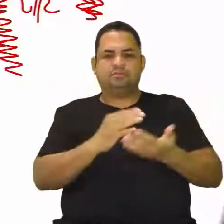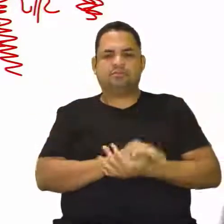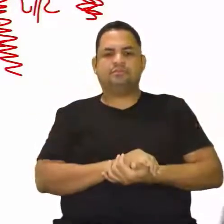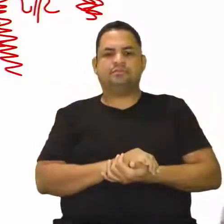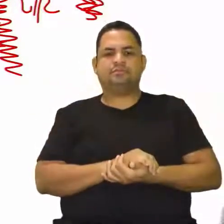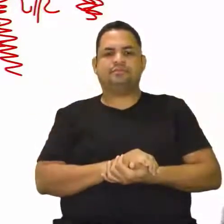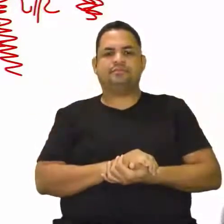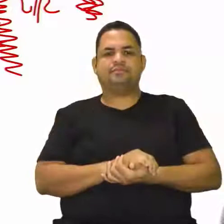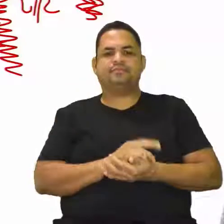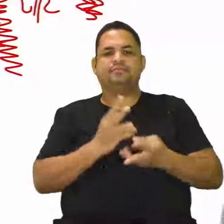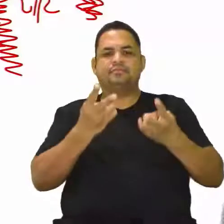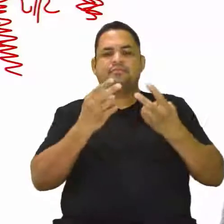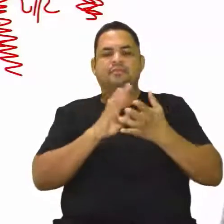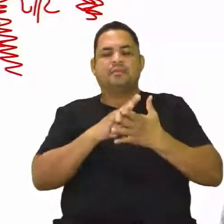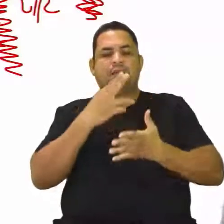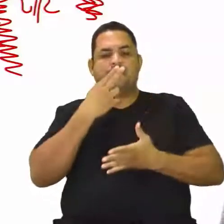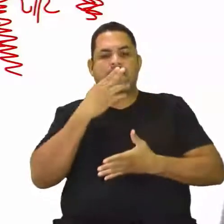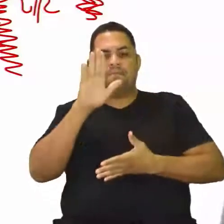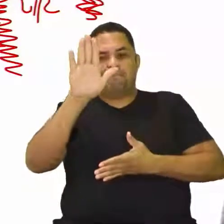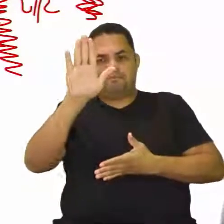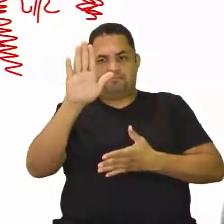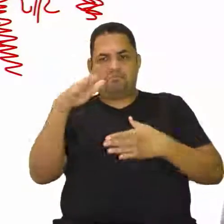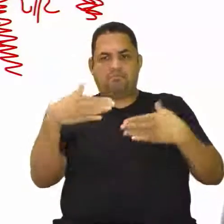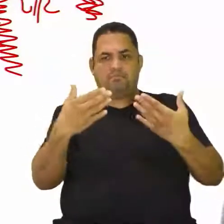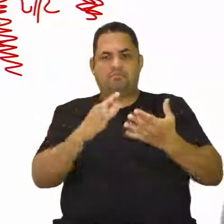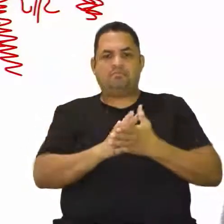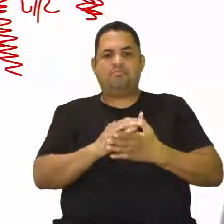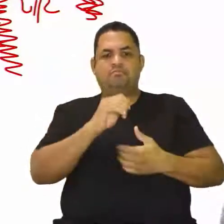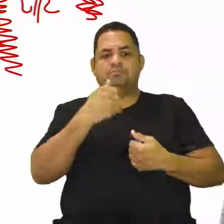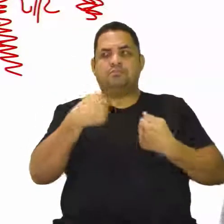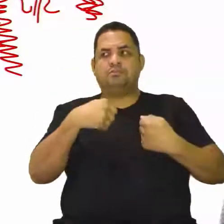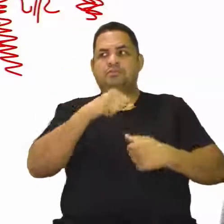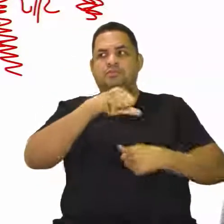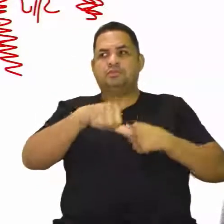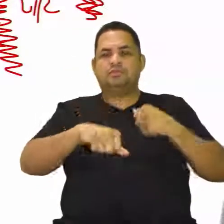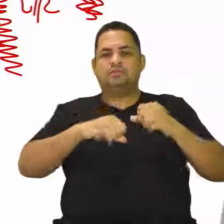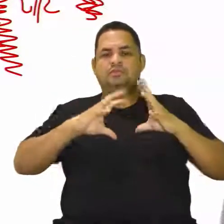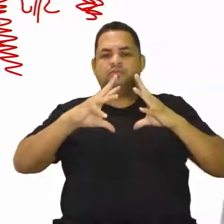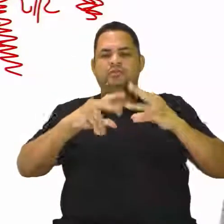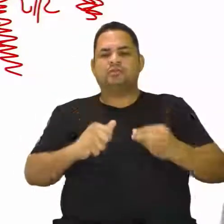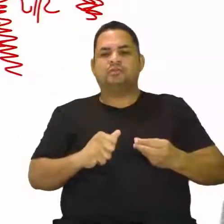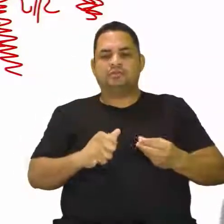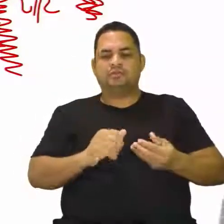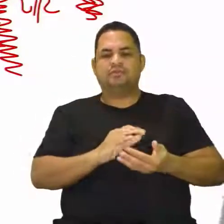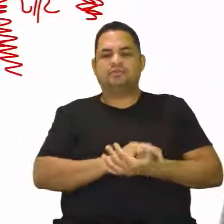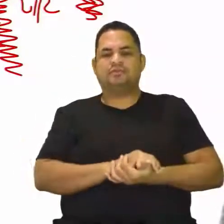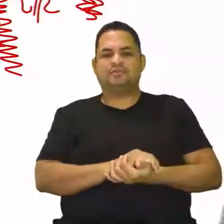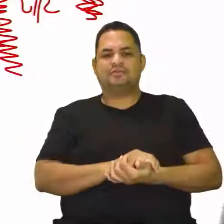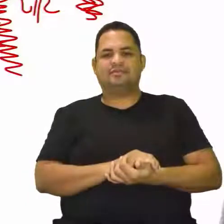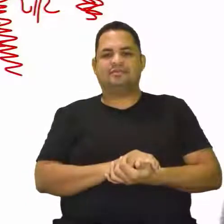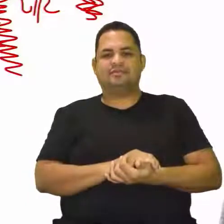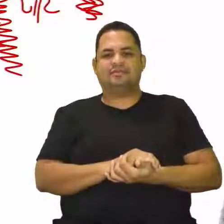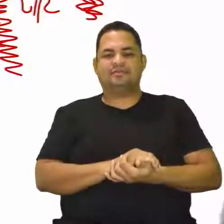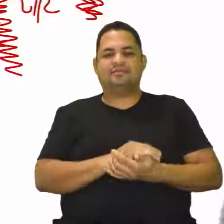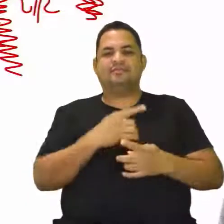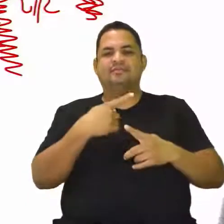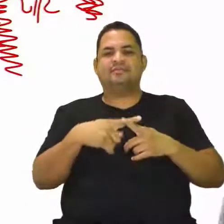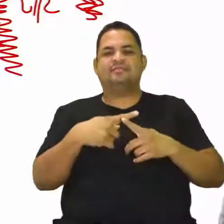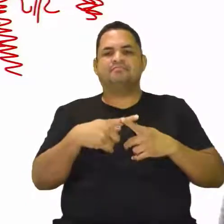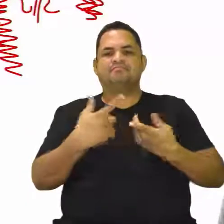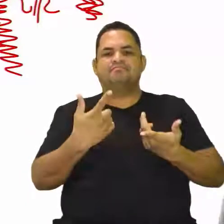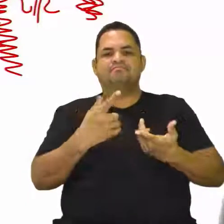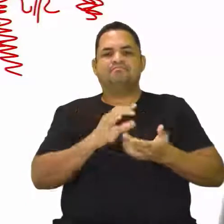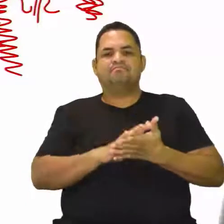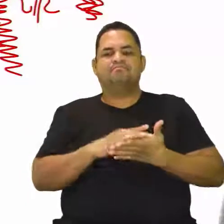percebi que um rio é tem que mudar tudo é mudou porque